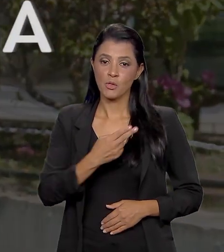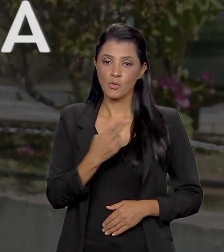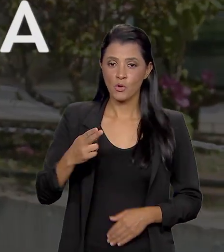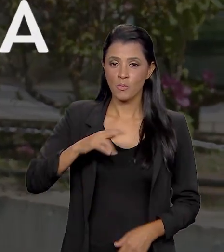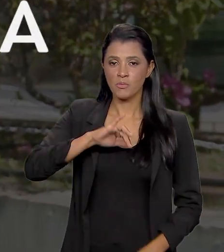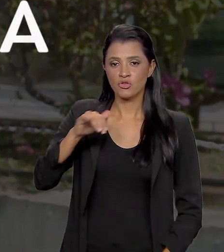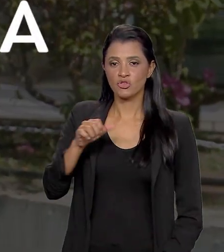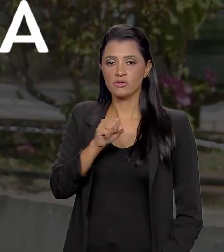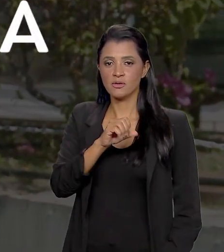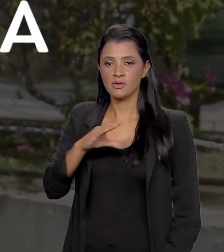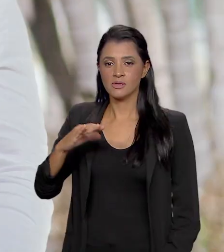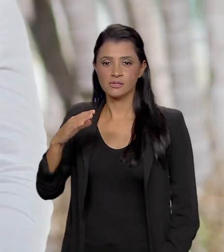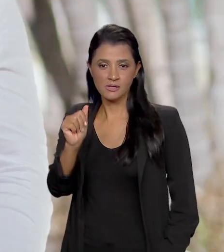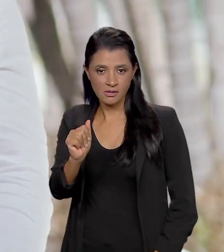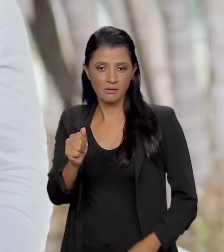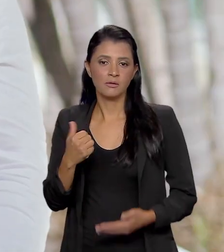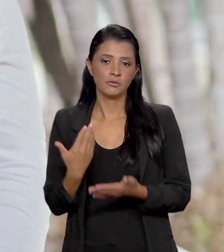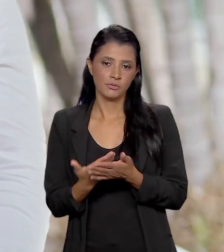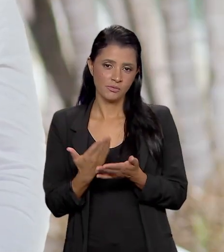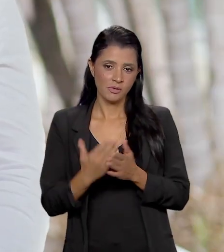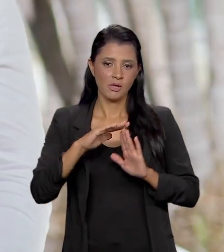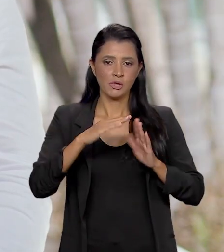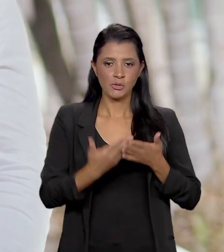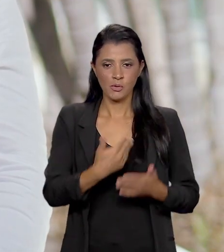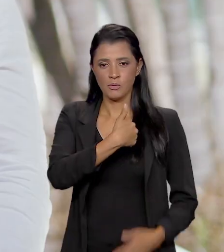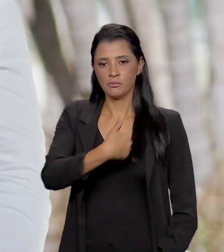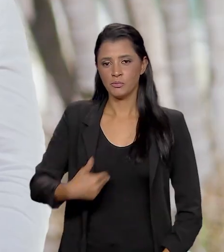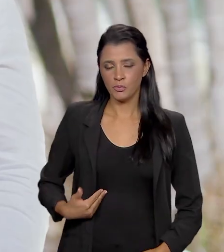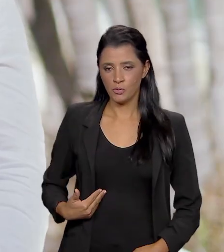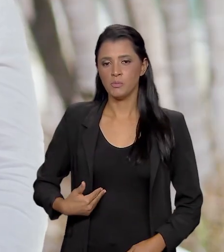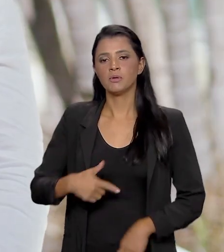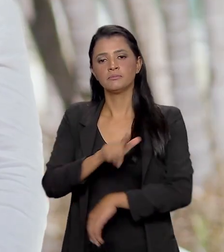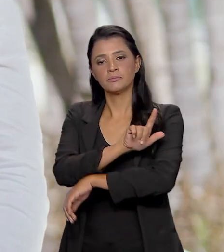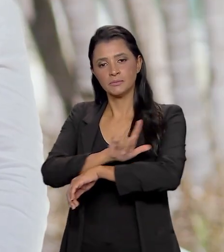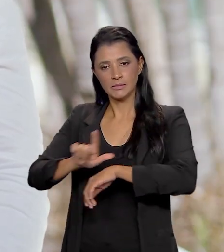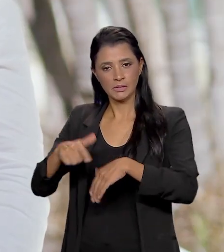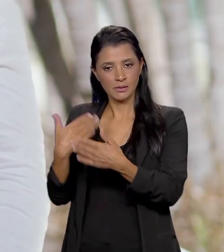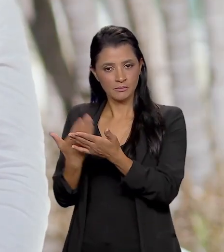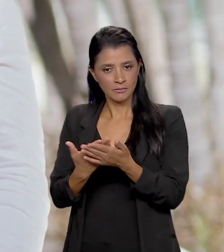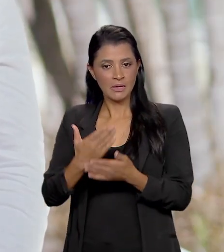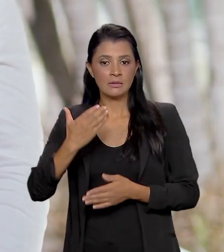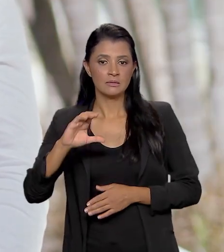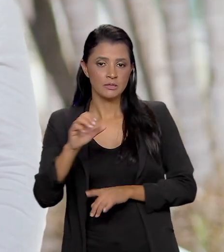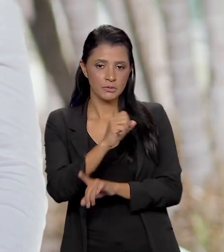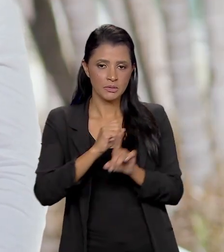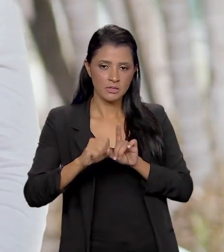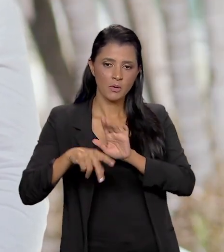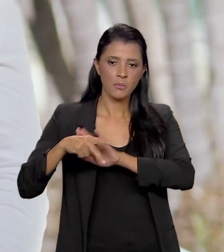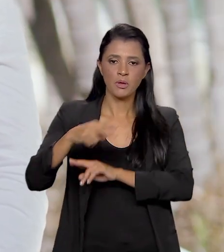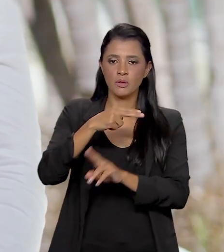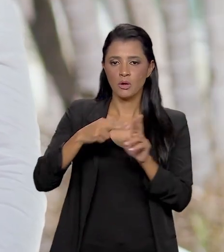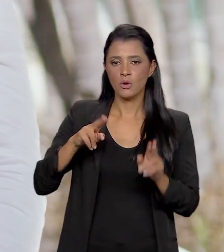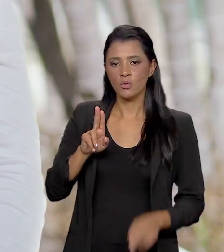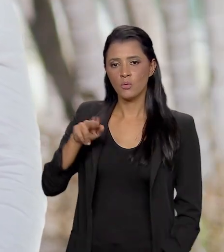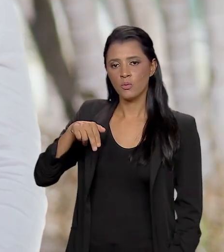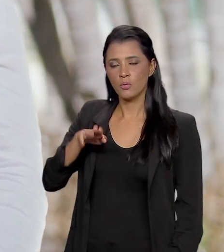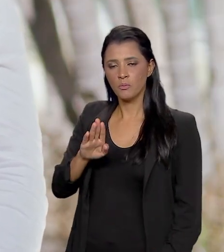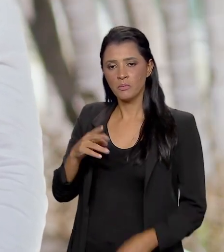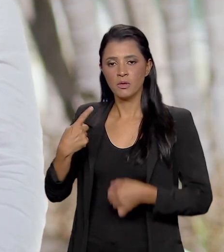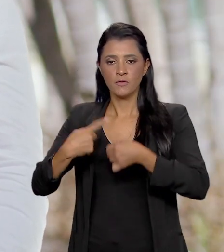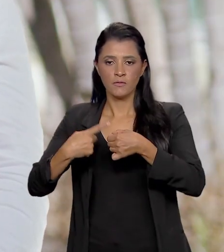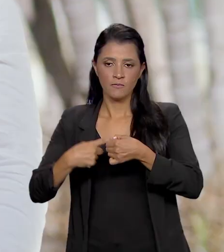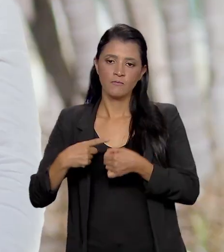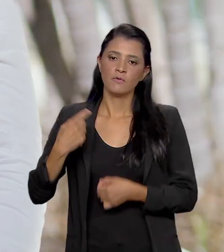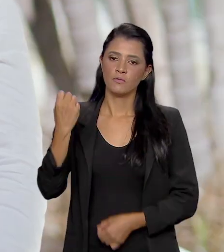Sou Jéssica Matias, oriunda de escola pública, licenciada em Ciências Sociais pela Universidade de